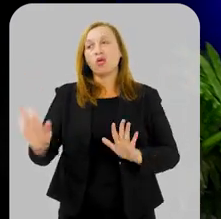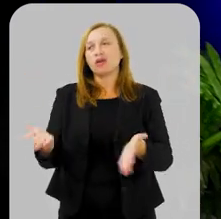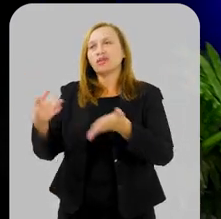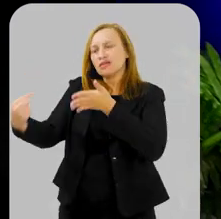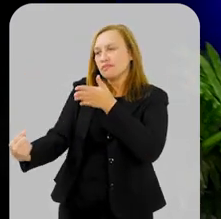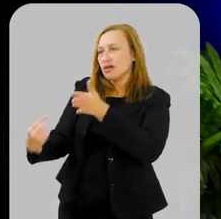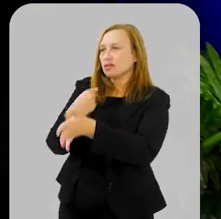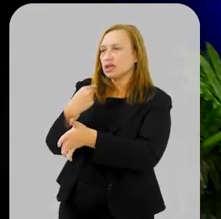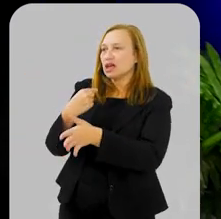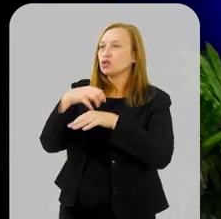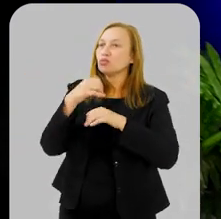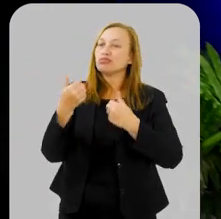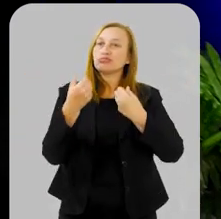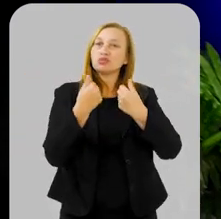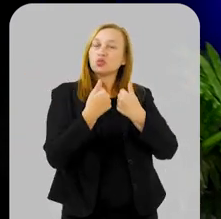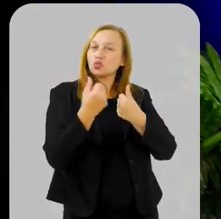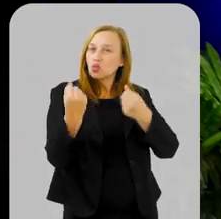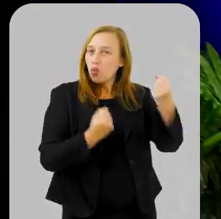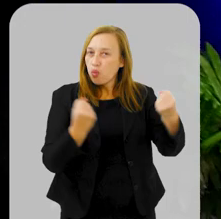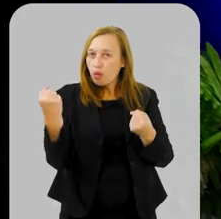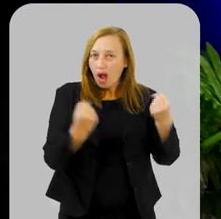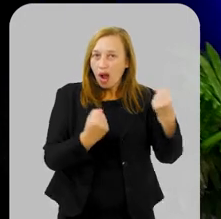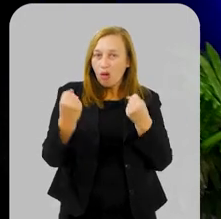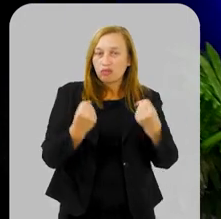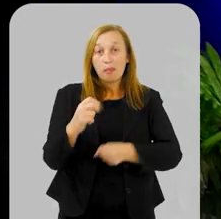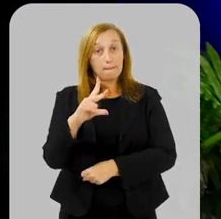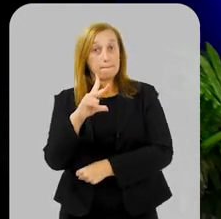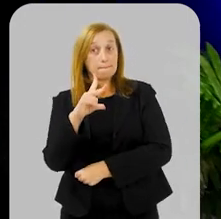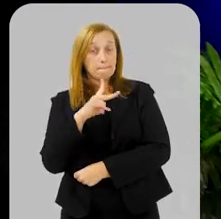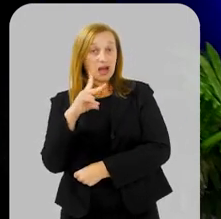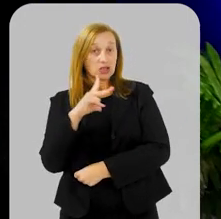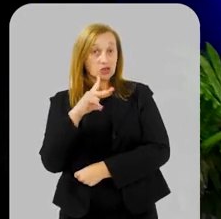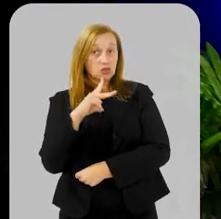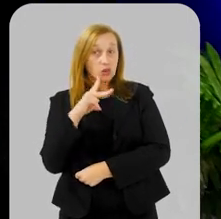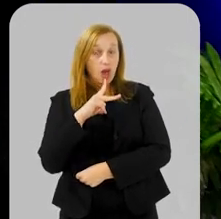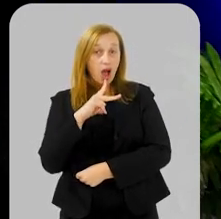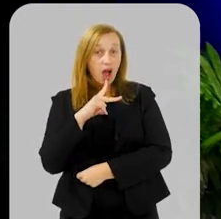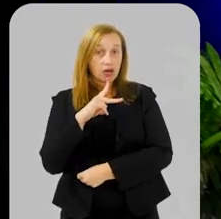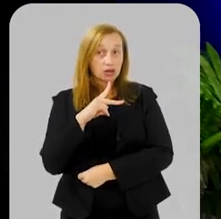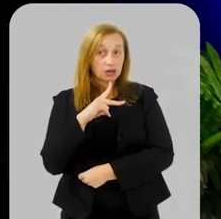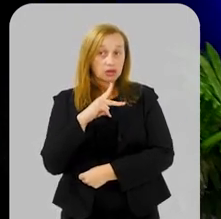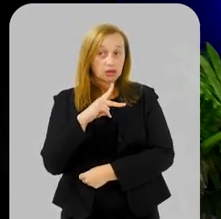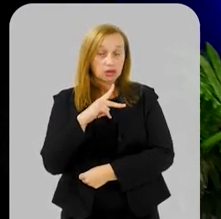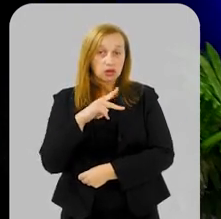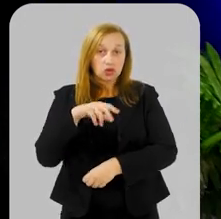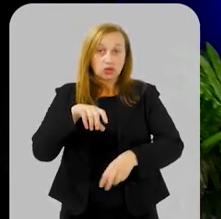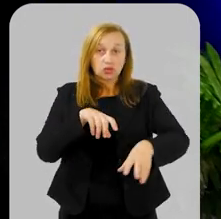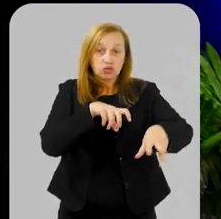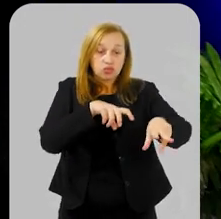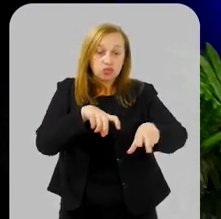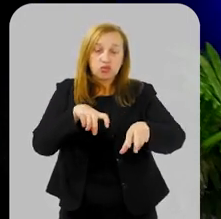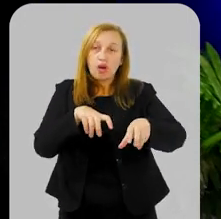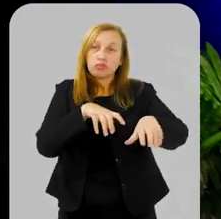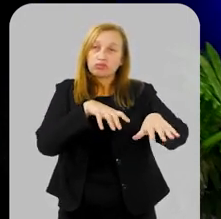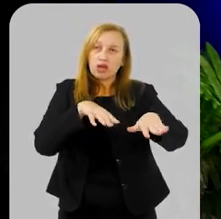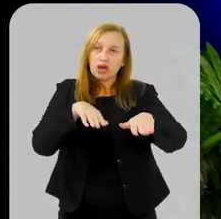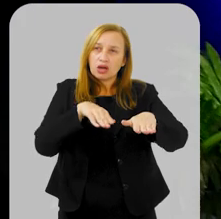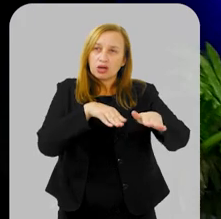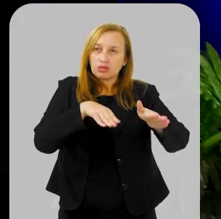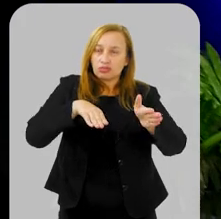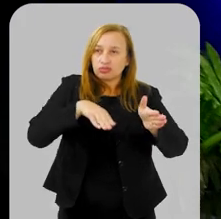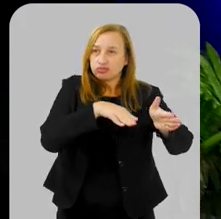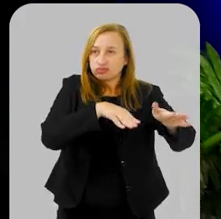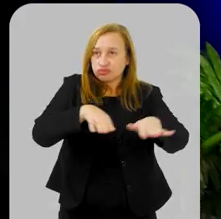você vai me perguntar sobre os carros de passeio que vão estar transitando no eixo